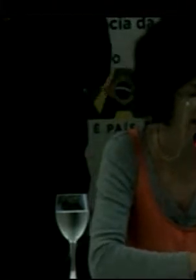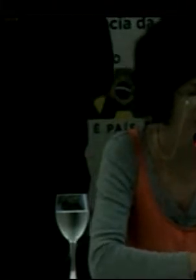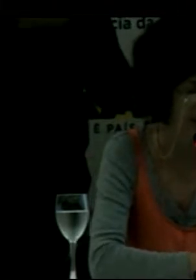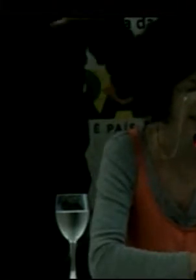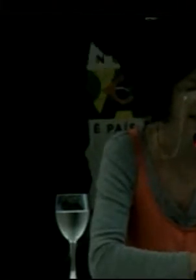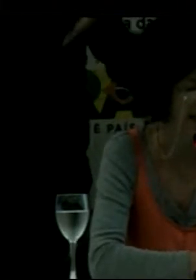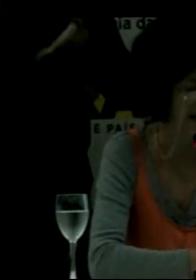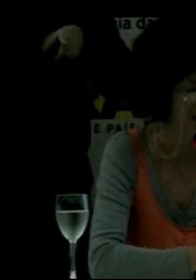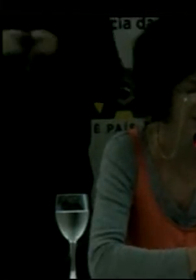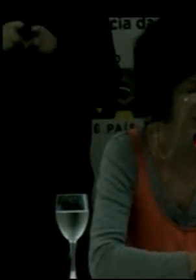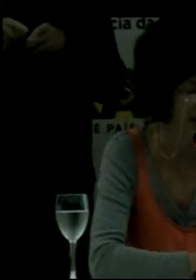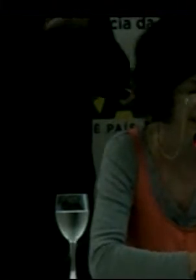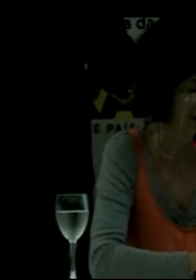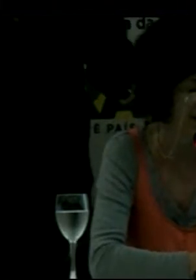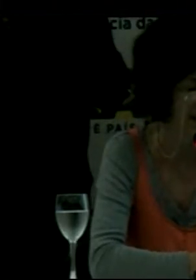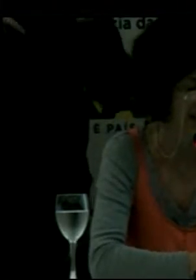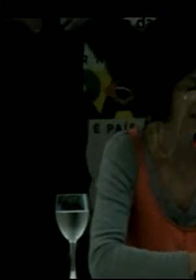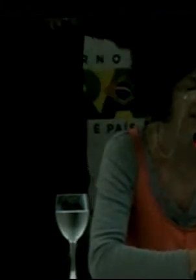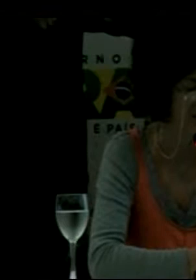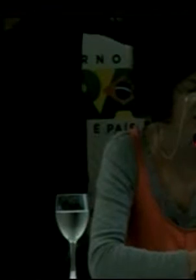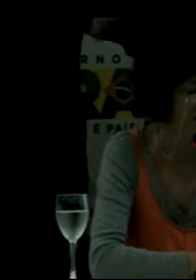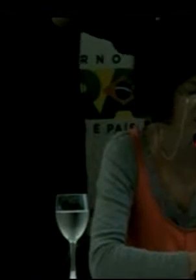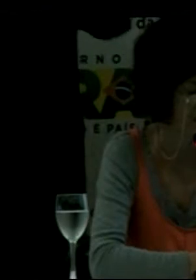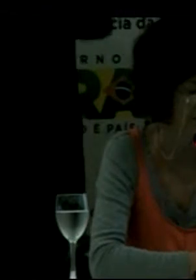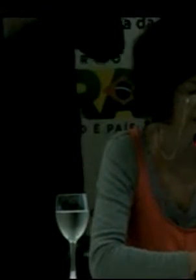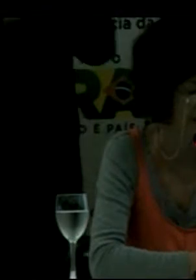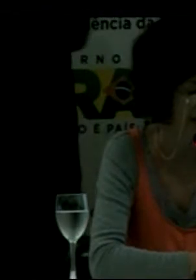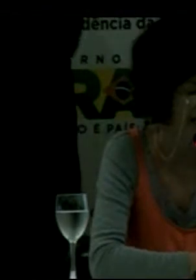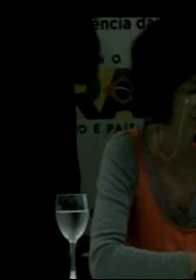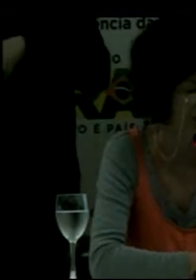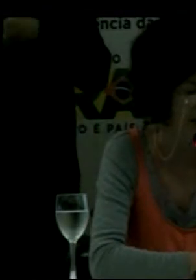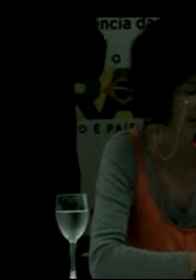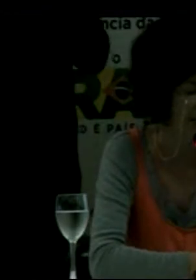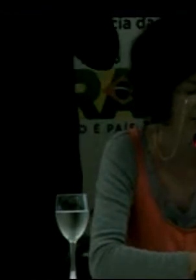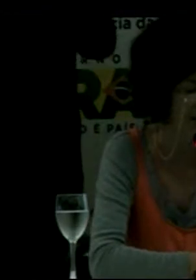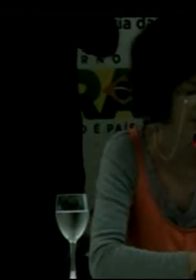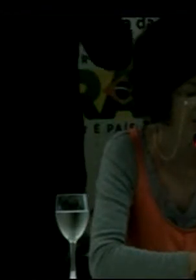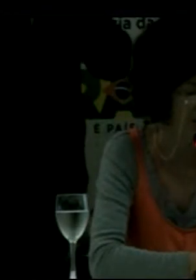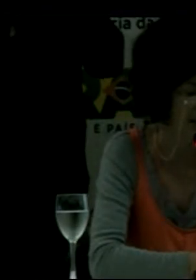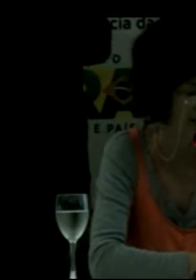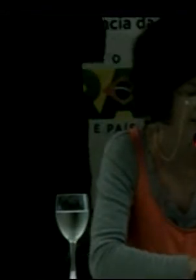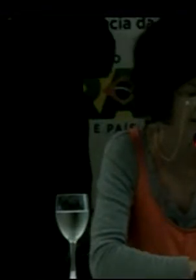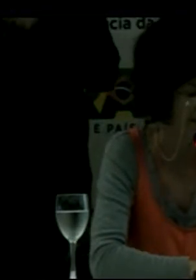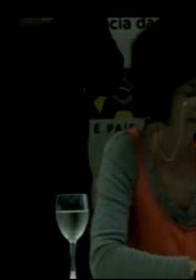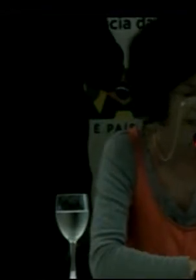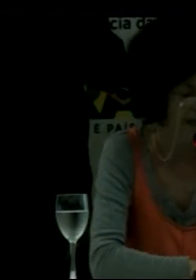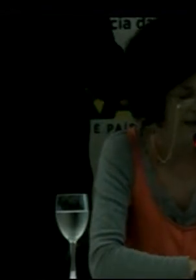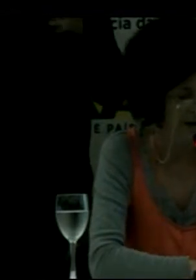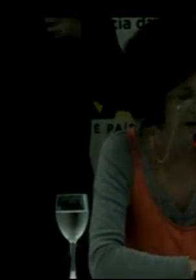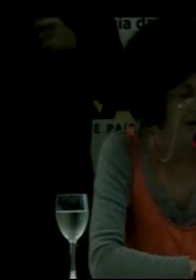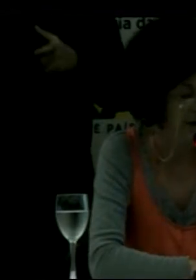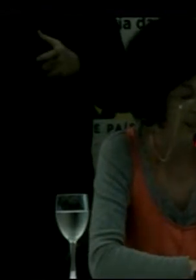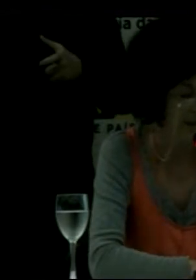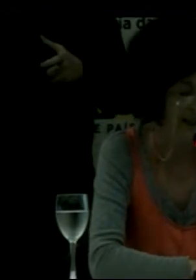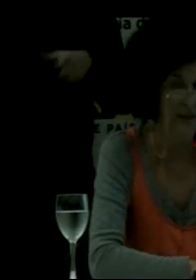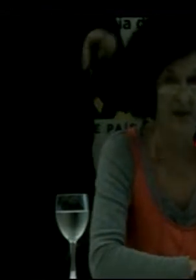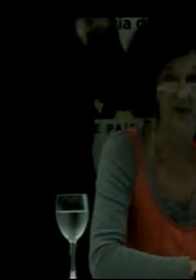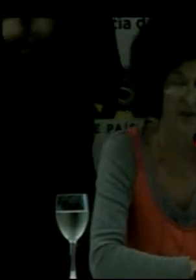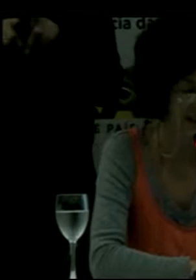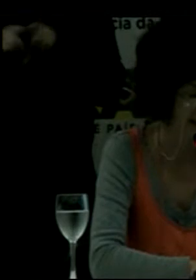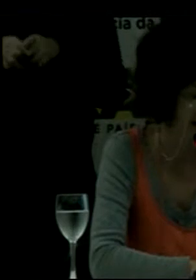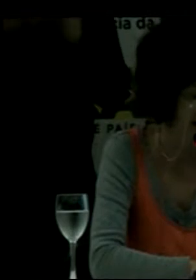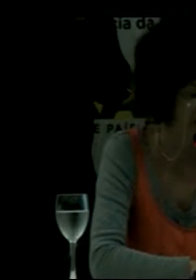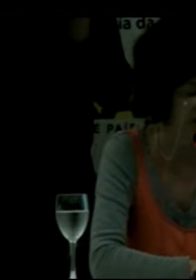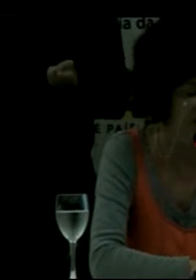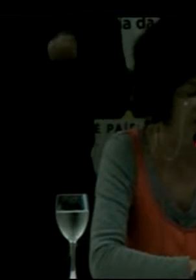considerar territorialidades, unidades federativas, especificidades locais e regionais. Contemplar também